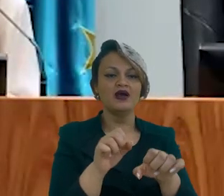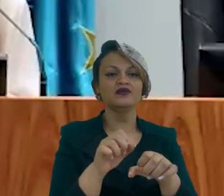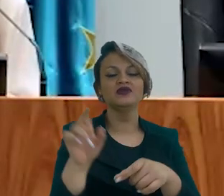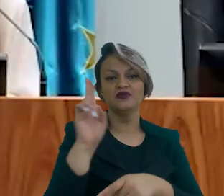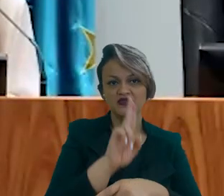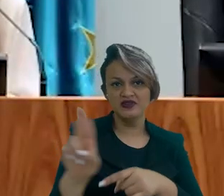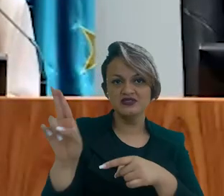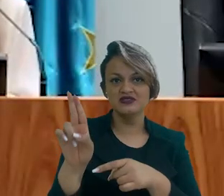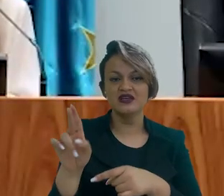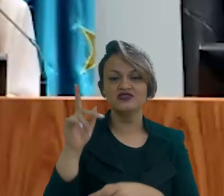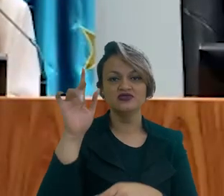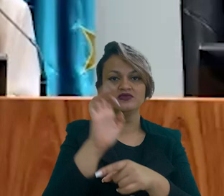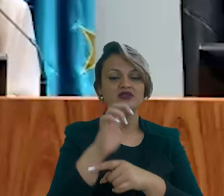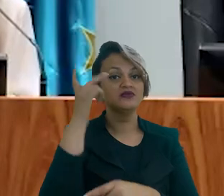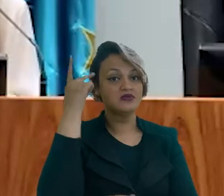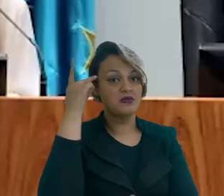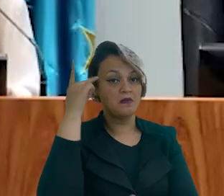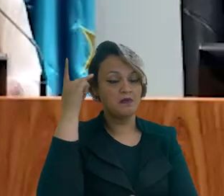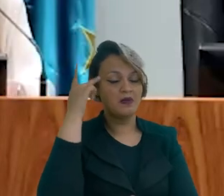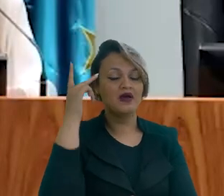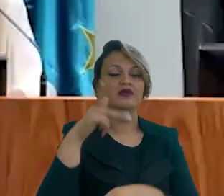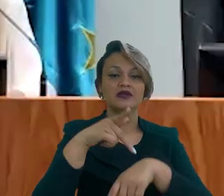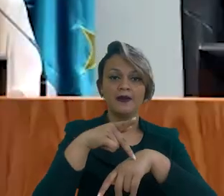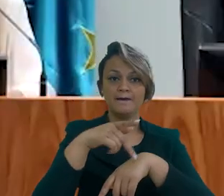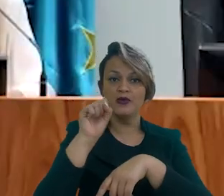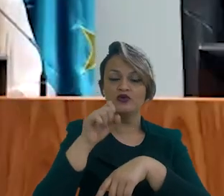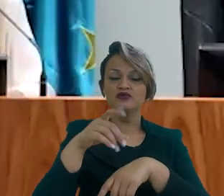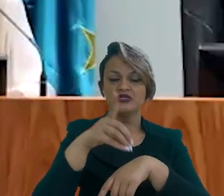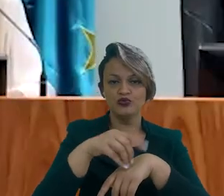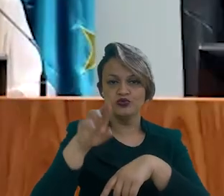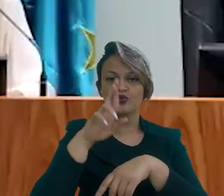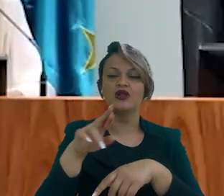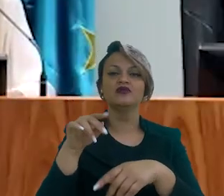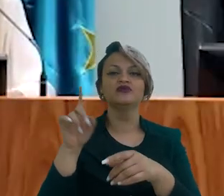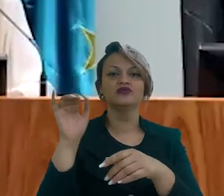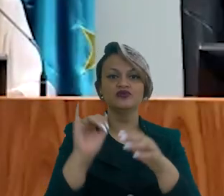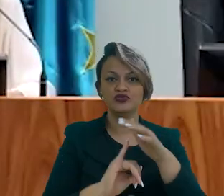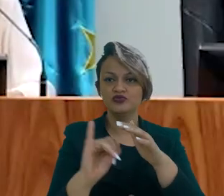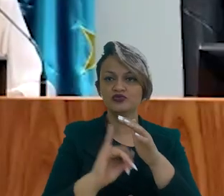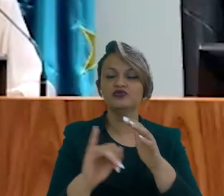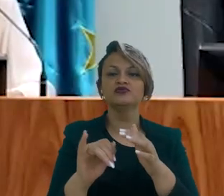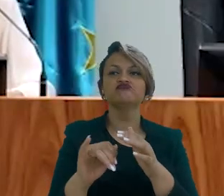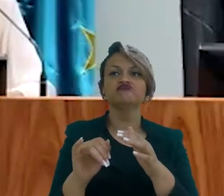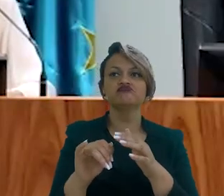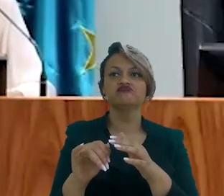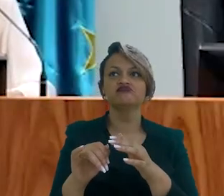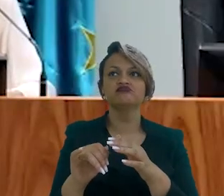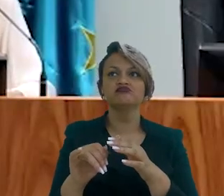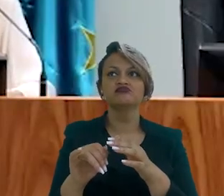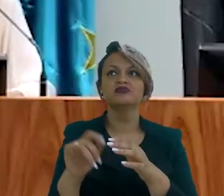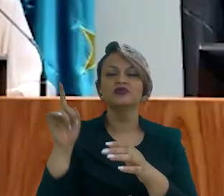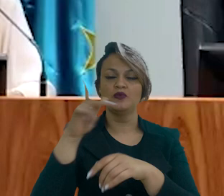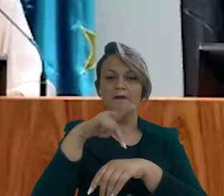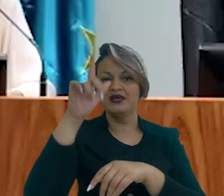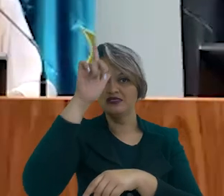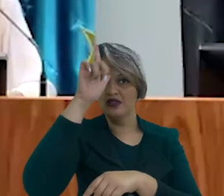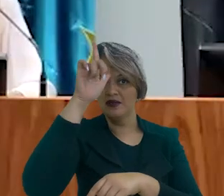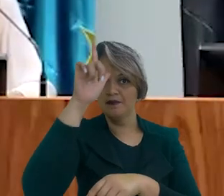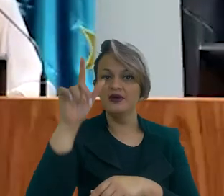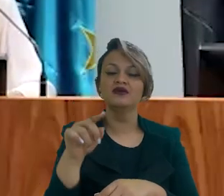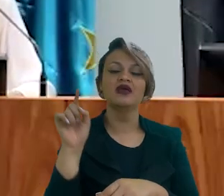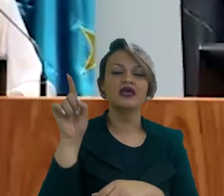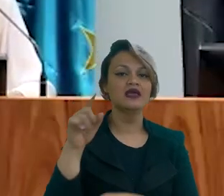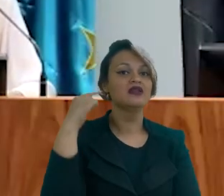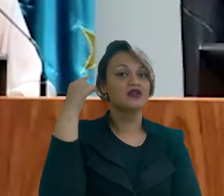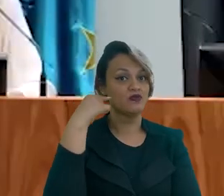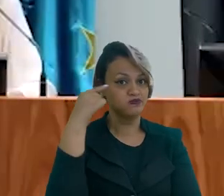romano pela faculdade de direito da Universidade de São Paulo pós Doutor em direito privado pelo Instituto Max Plant de Hamburgo